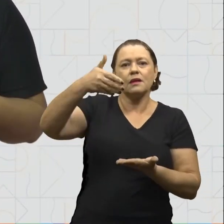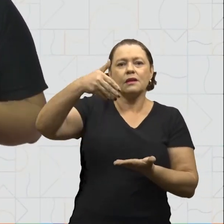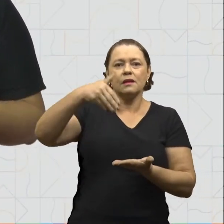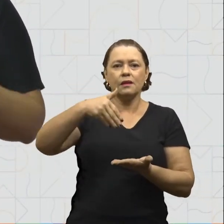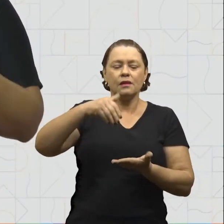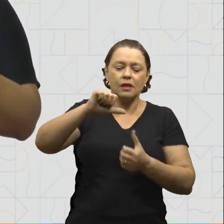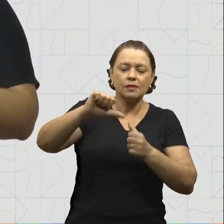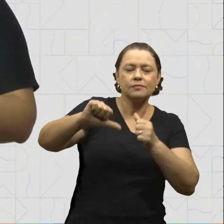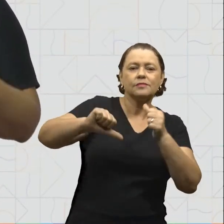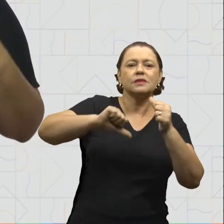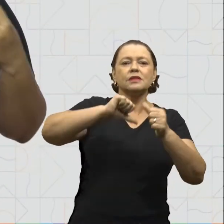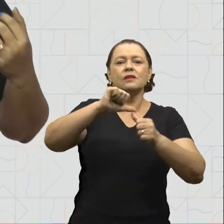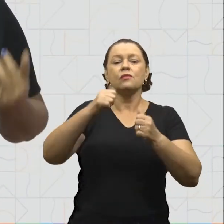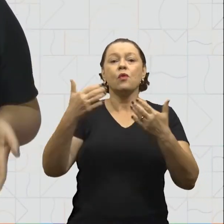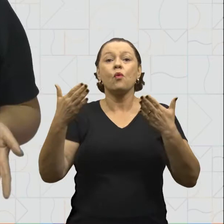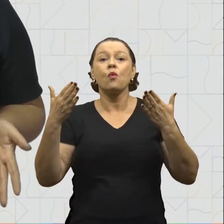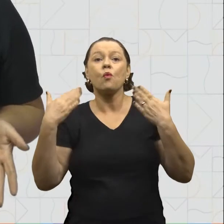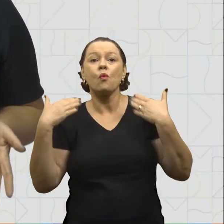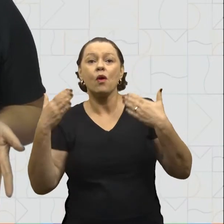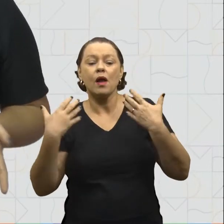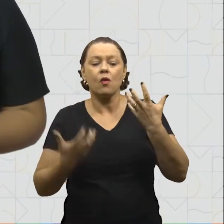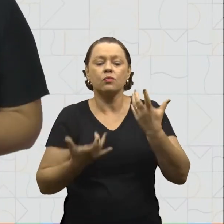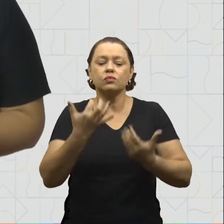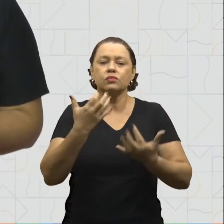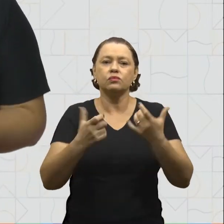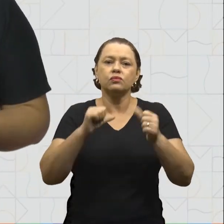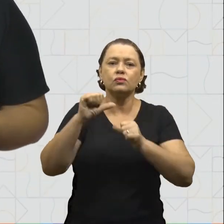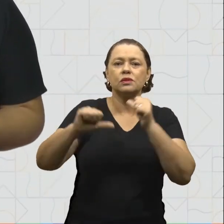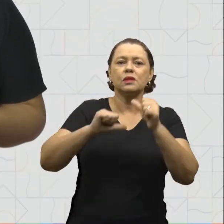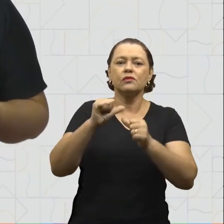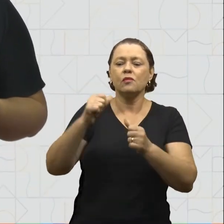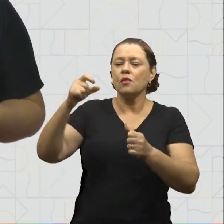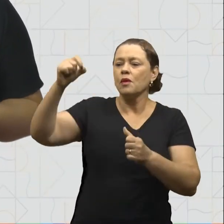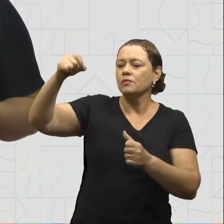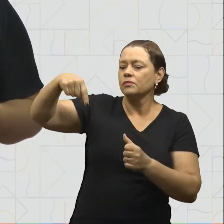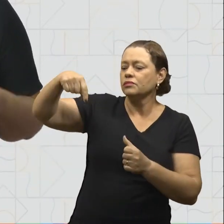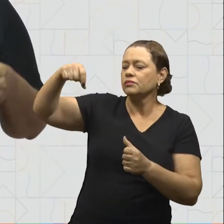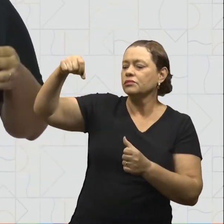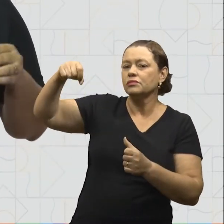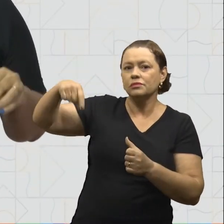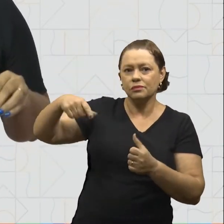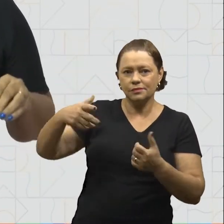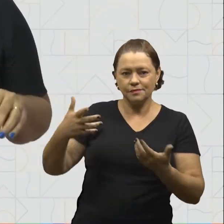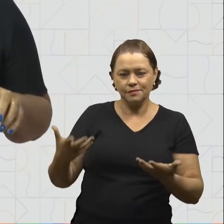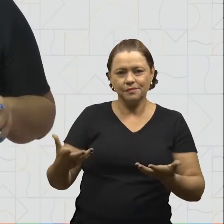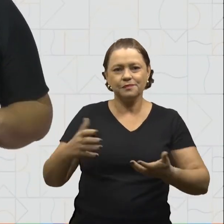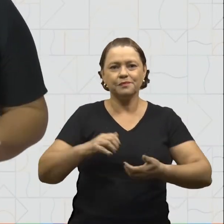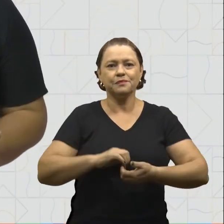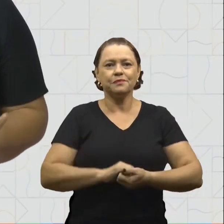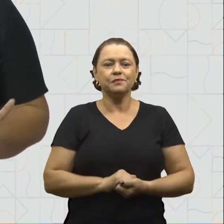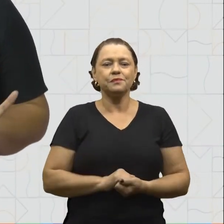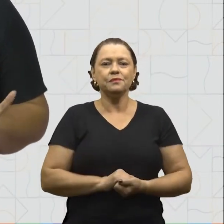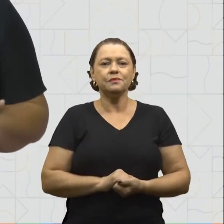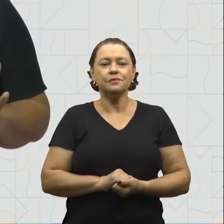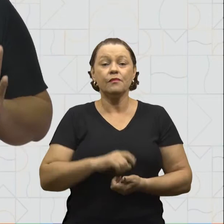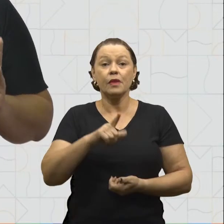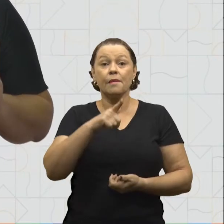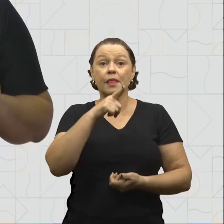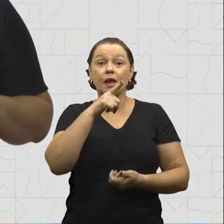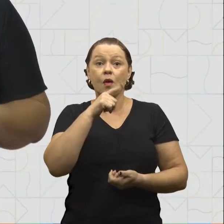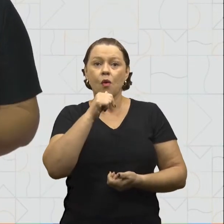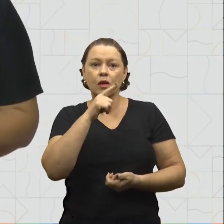o calor passou para o estado gasoso. Quando a água em estado gasoso sai da